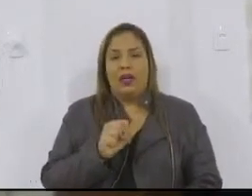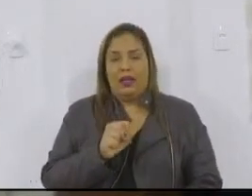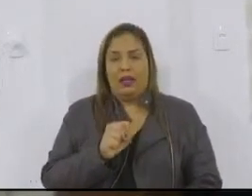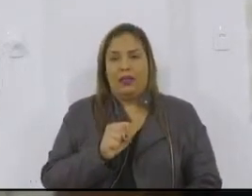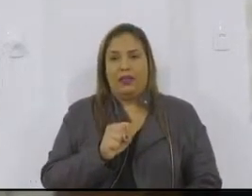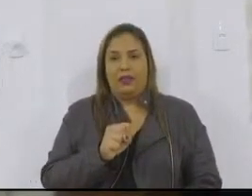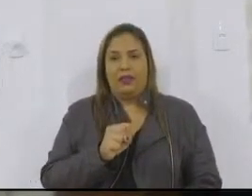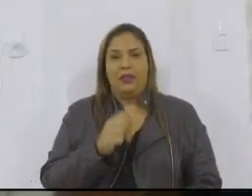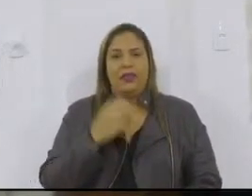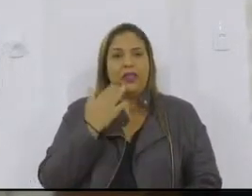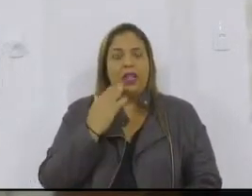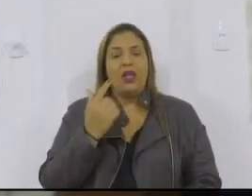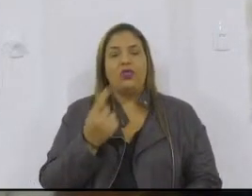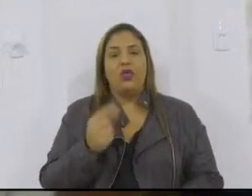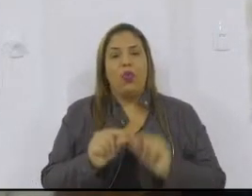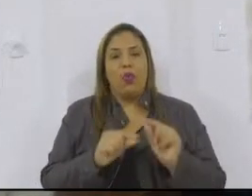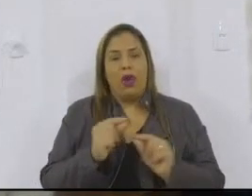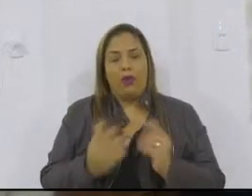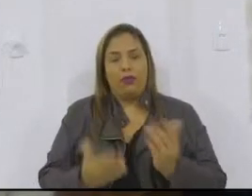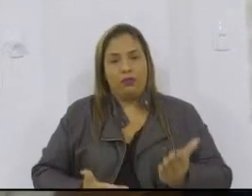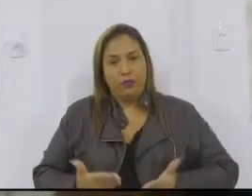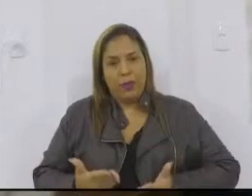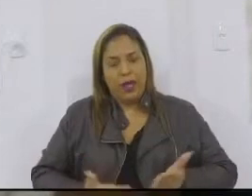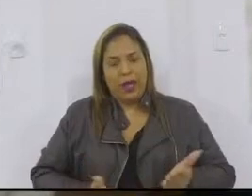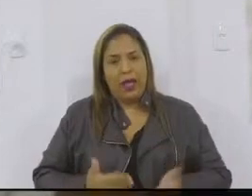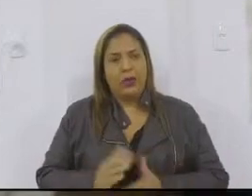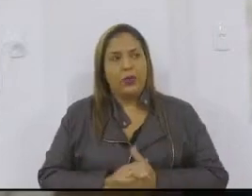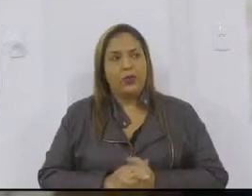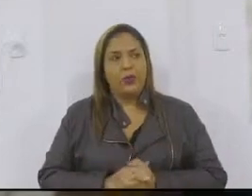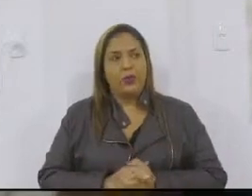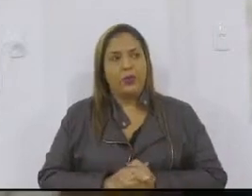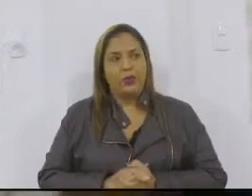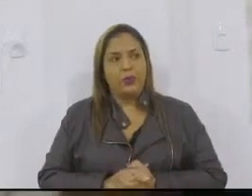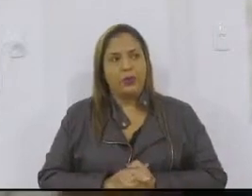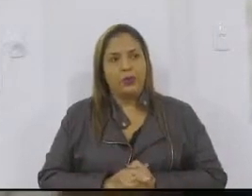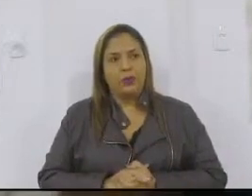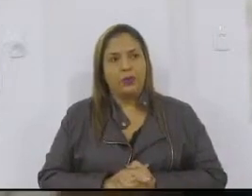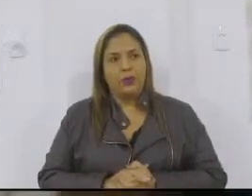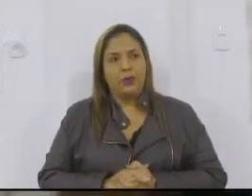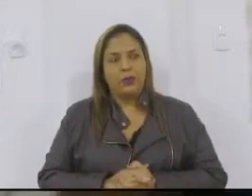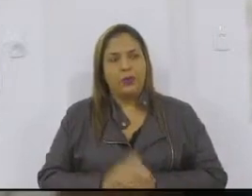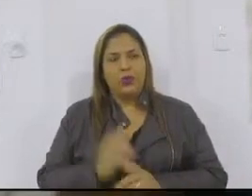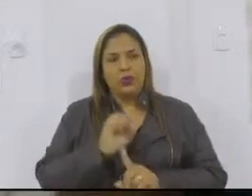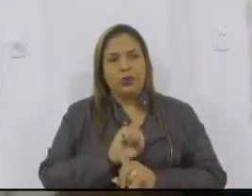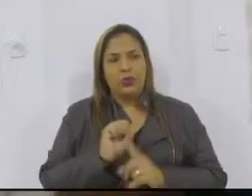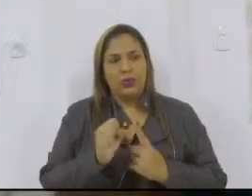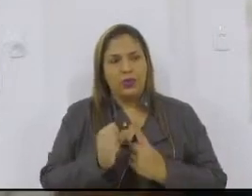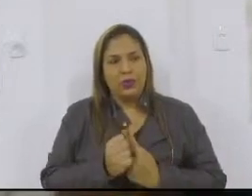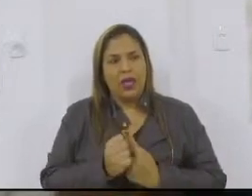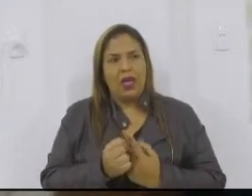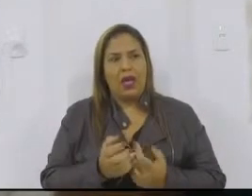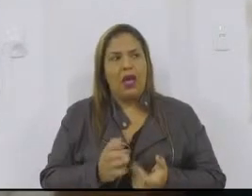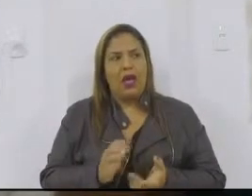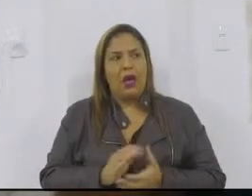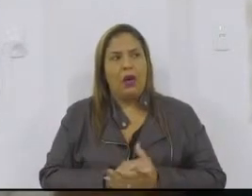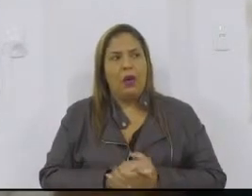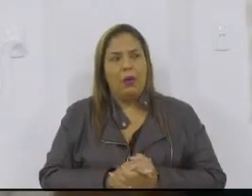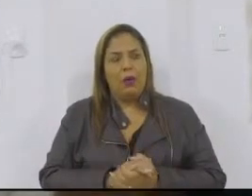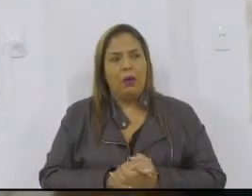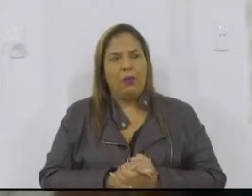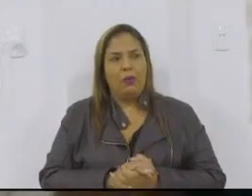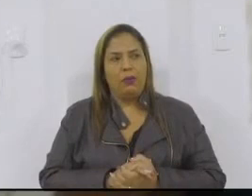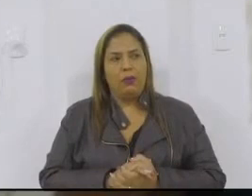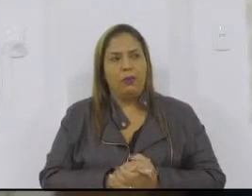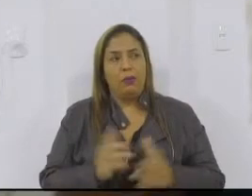o funcionário do CRAS que vai lá na assistência, agente assistente social, o agente social que seja,